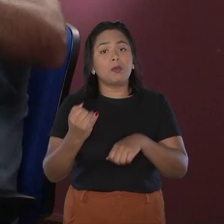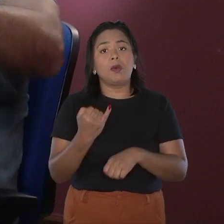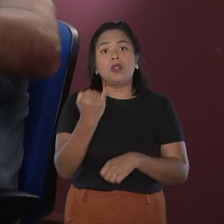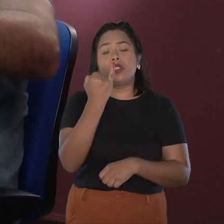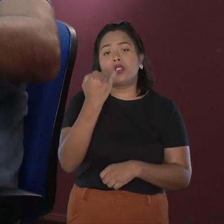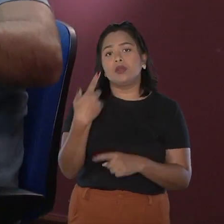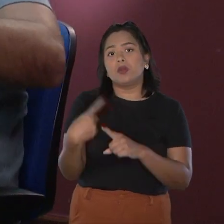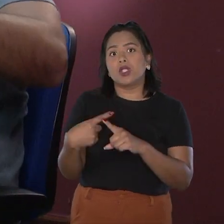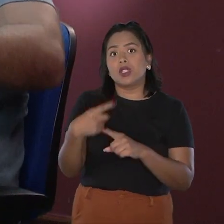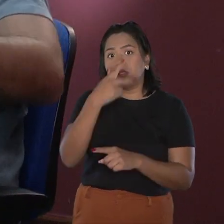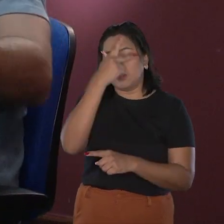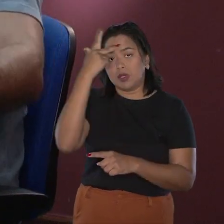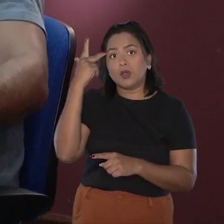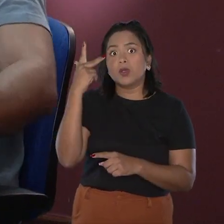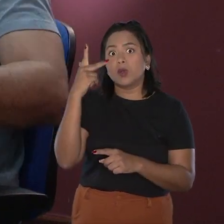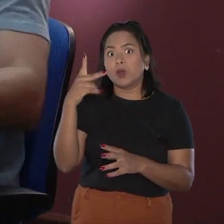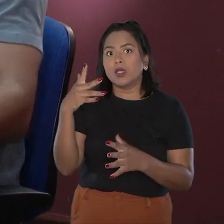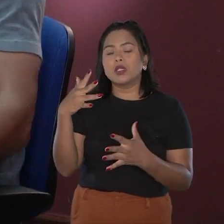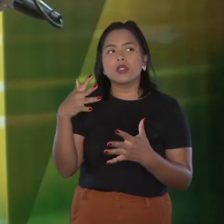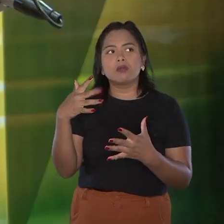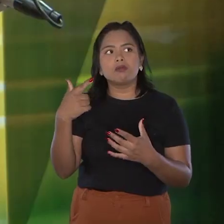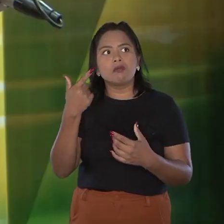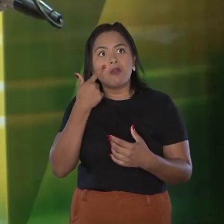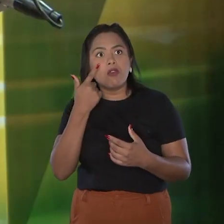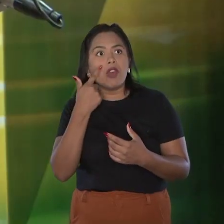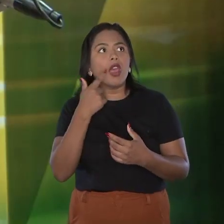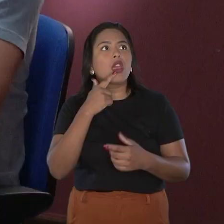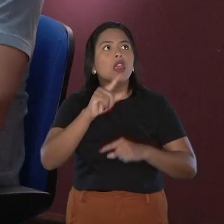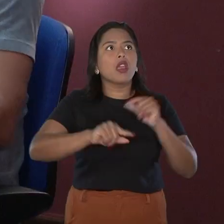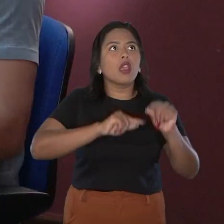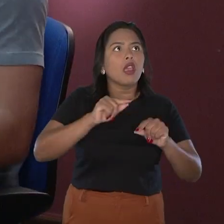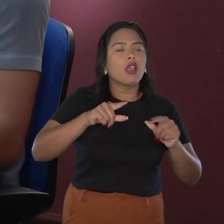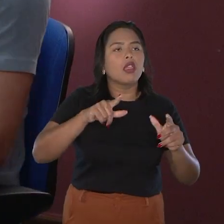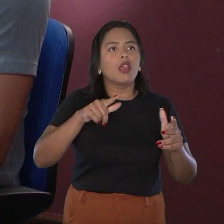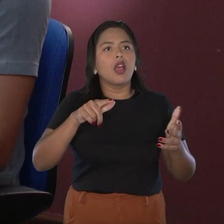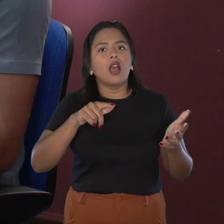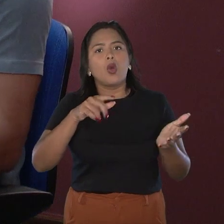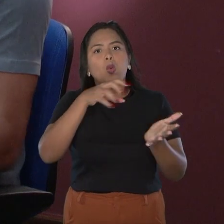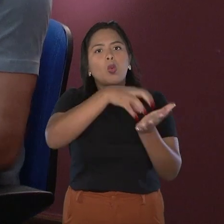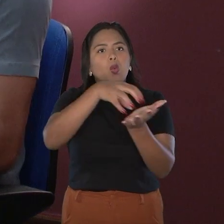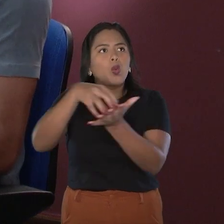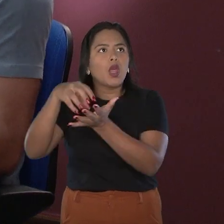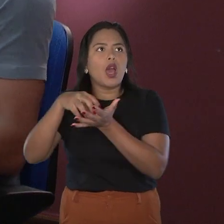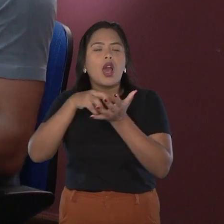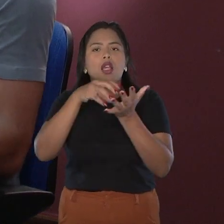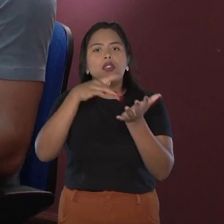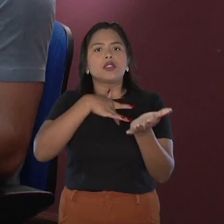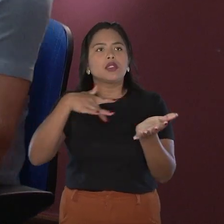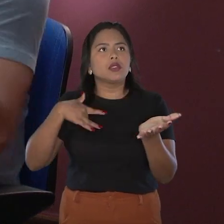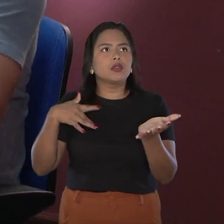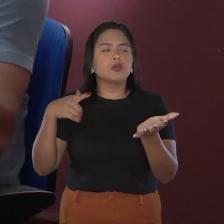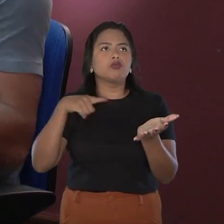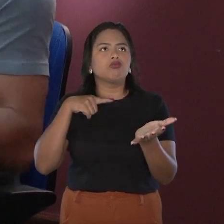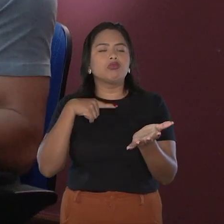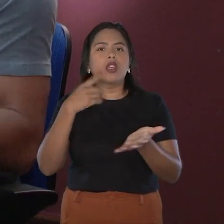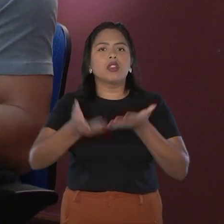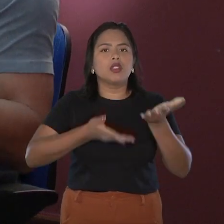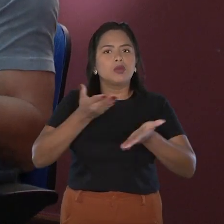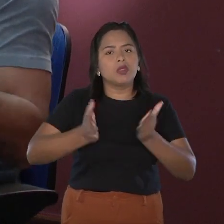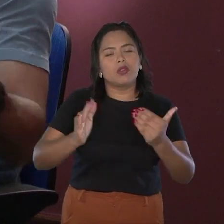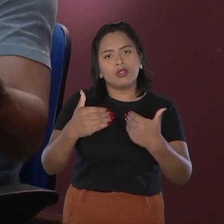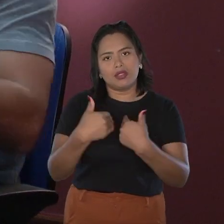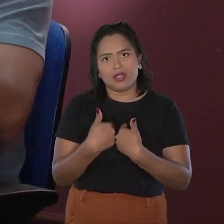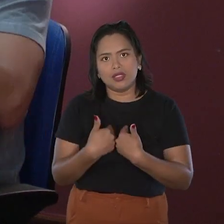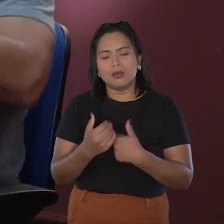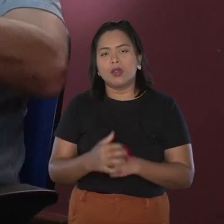daqui conheço Quais são os serviços quem oferece serviço exato então é aproximar mesmo como você perguntou antes